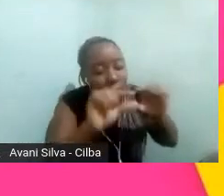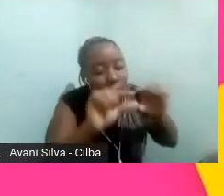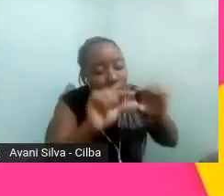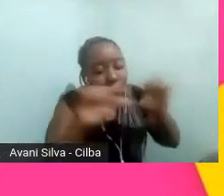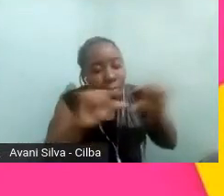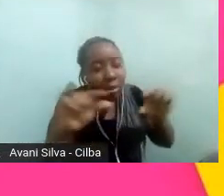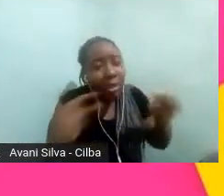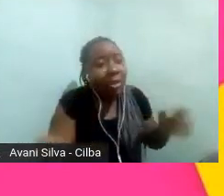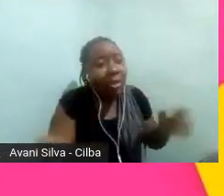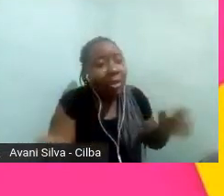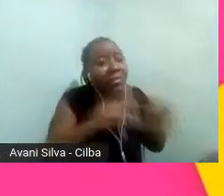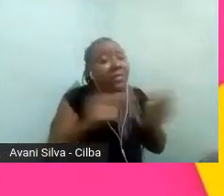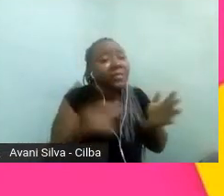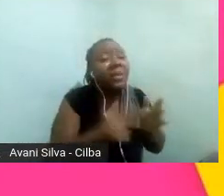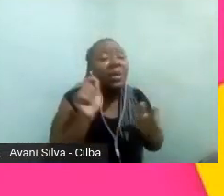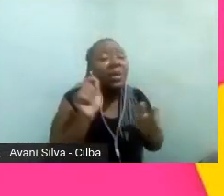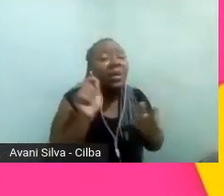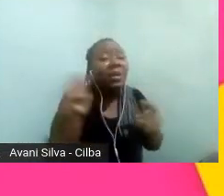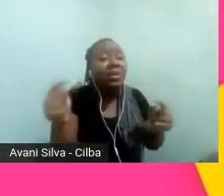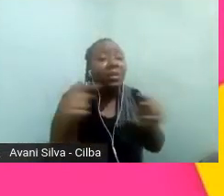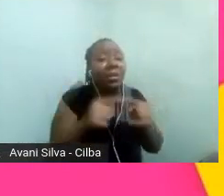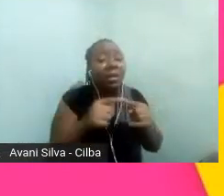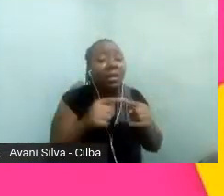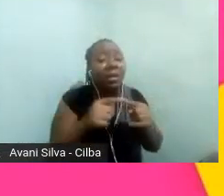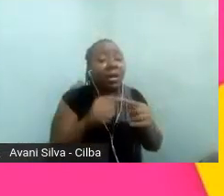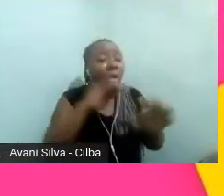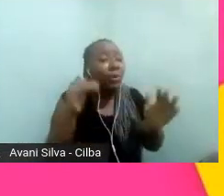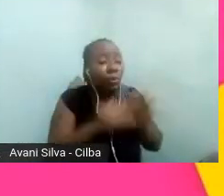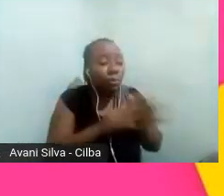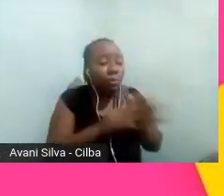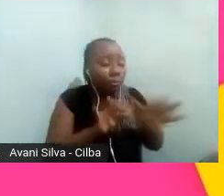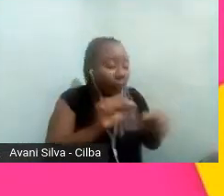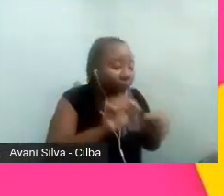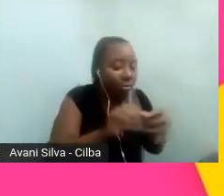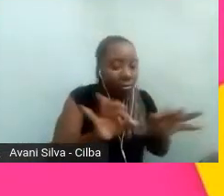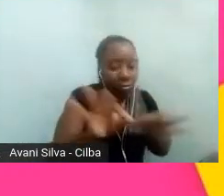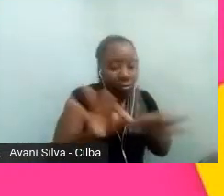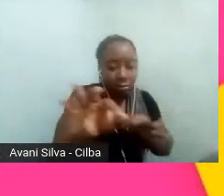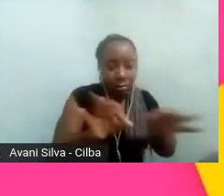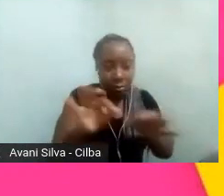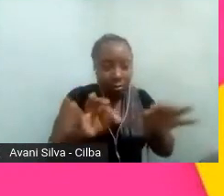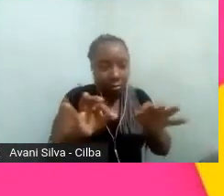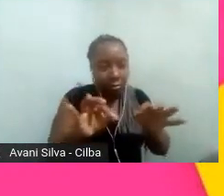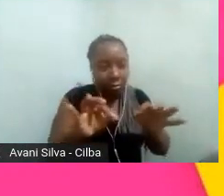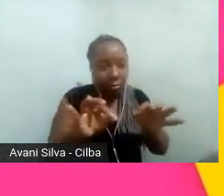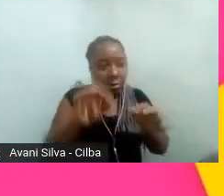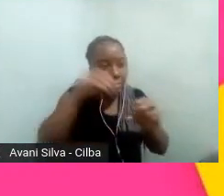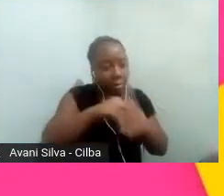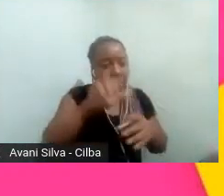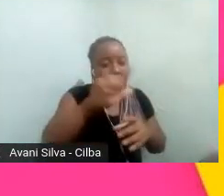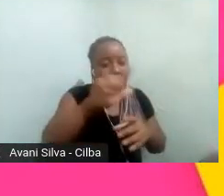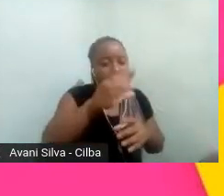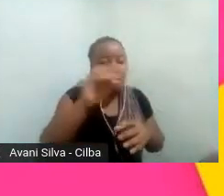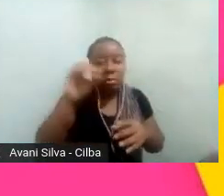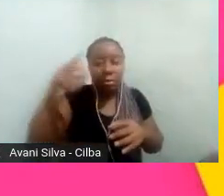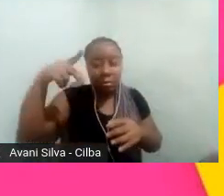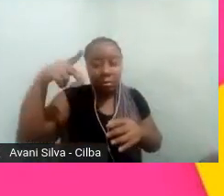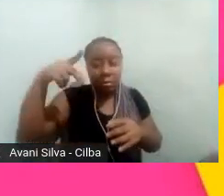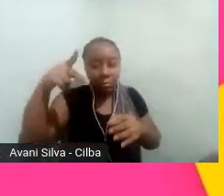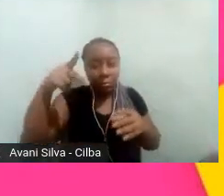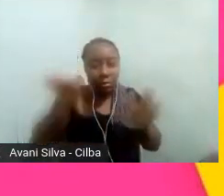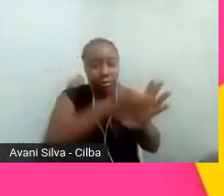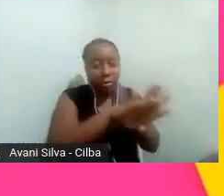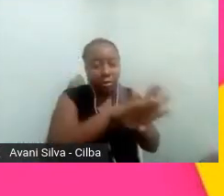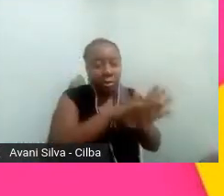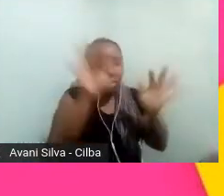dizer tudo que eu fizer dentro do loop, quando eu chegar ao final, eu volto